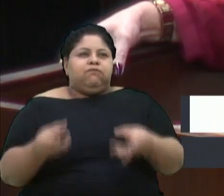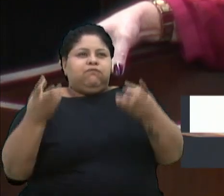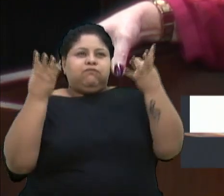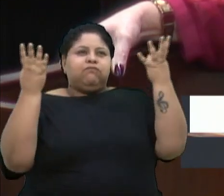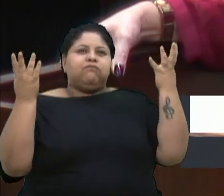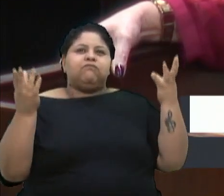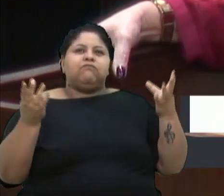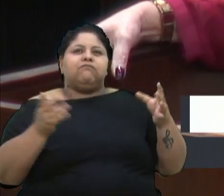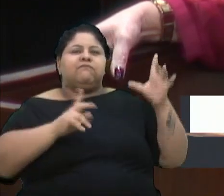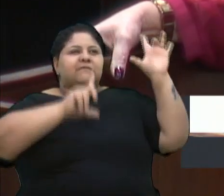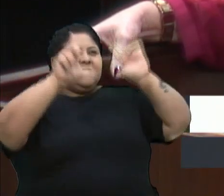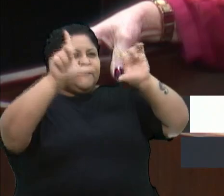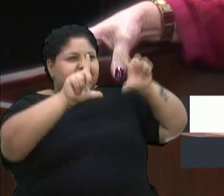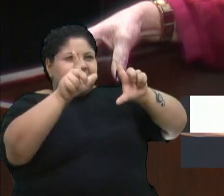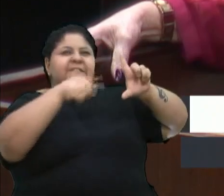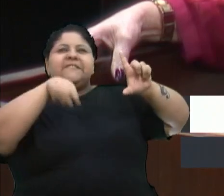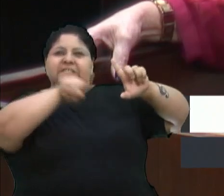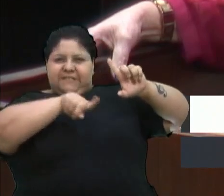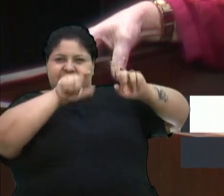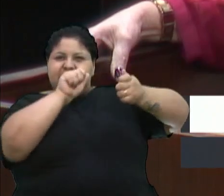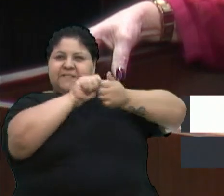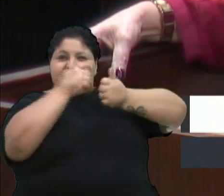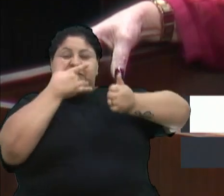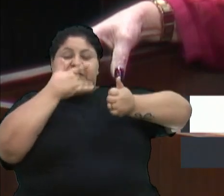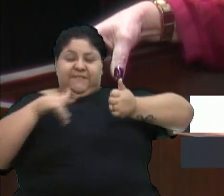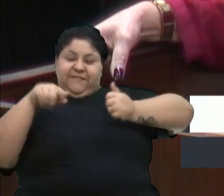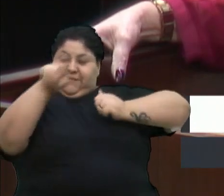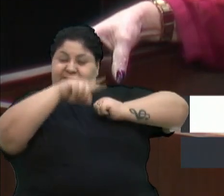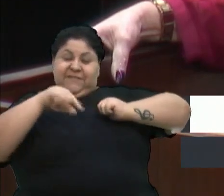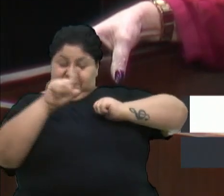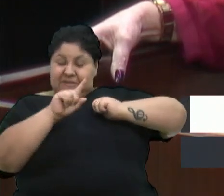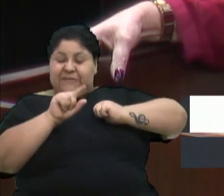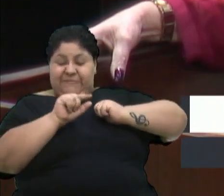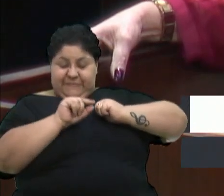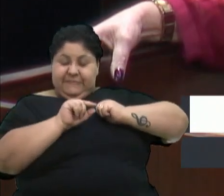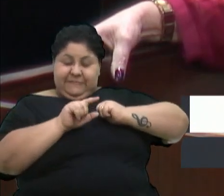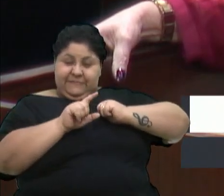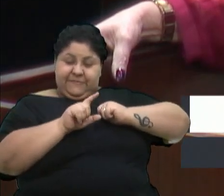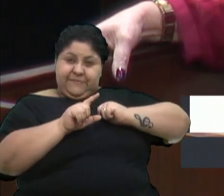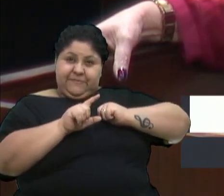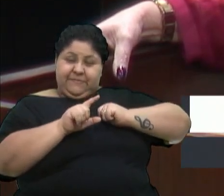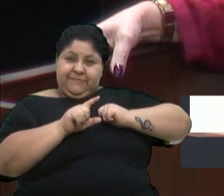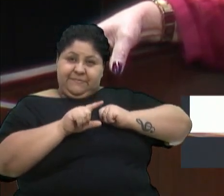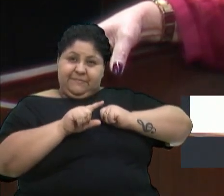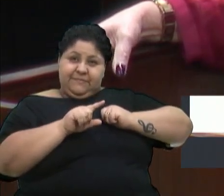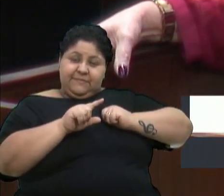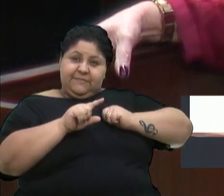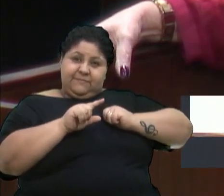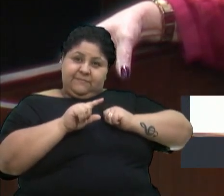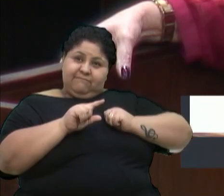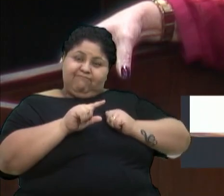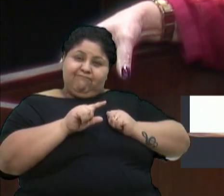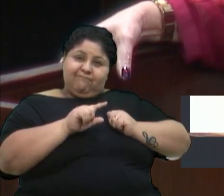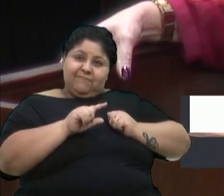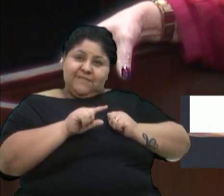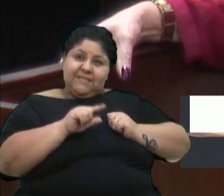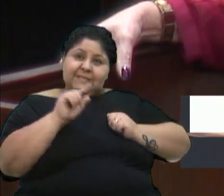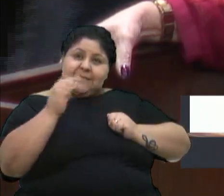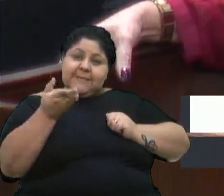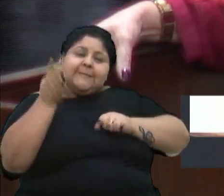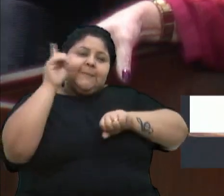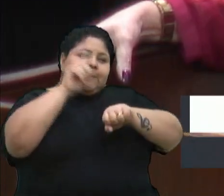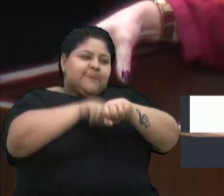as fotos da gente, né? De nós, crianças. E é um momento assim